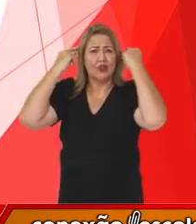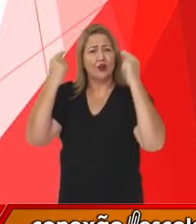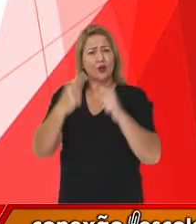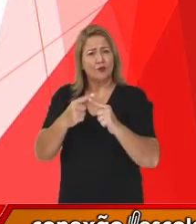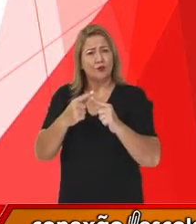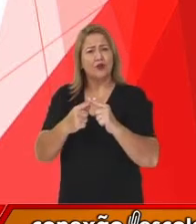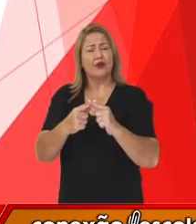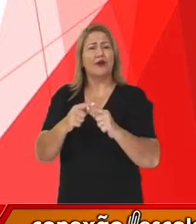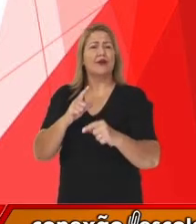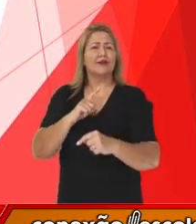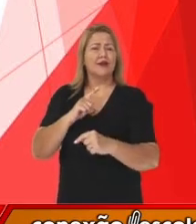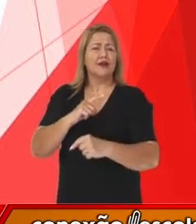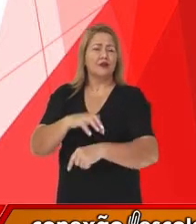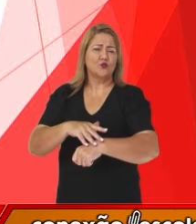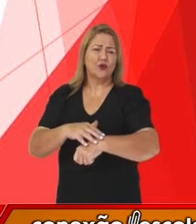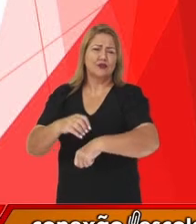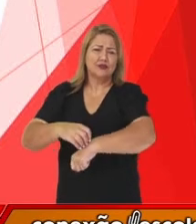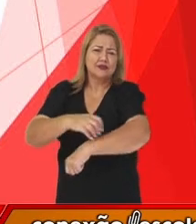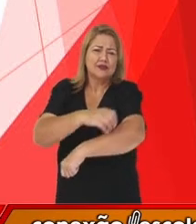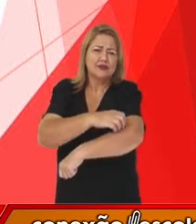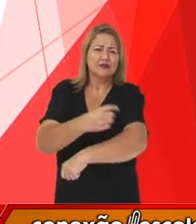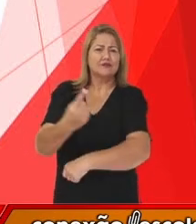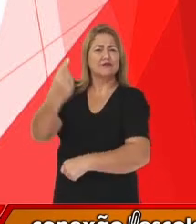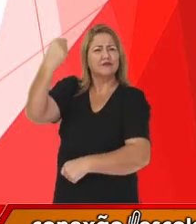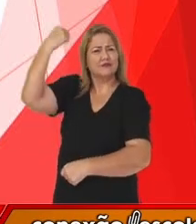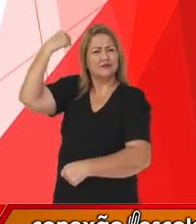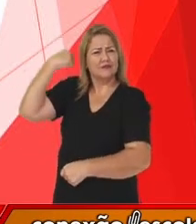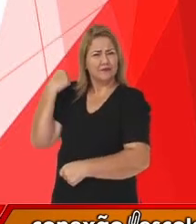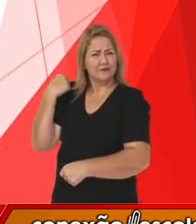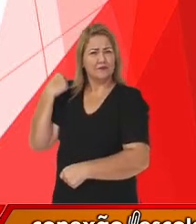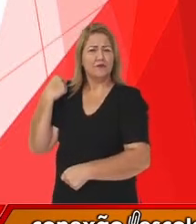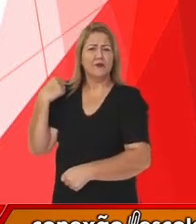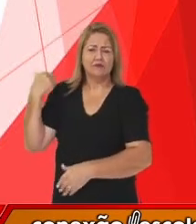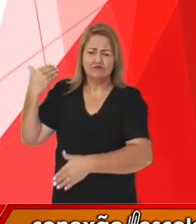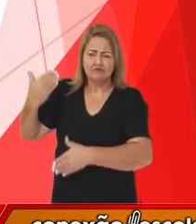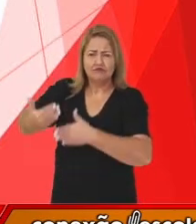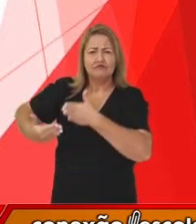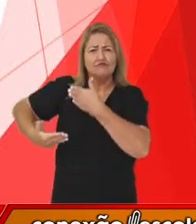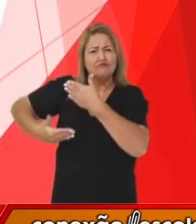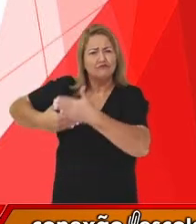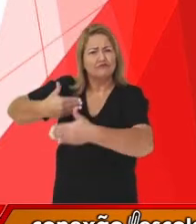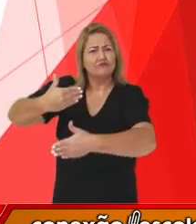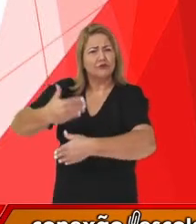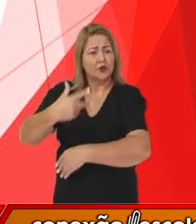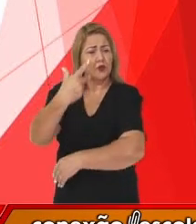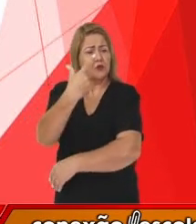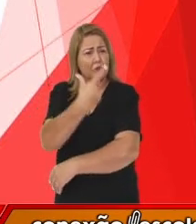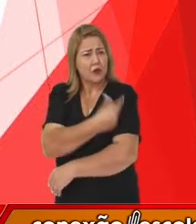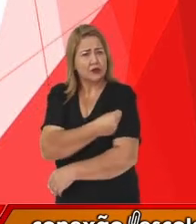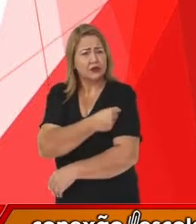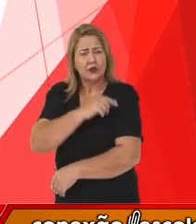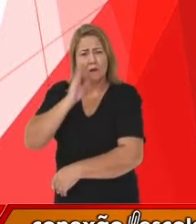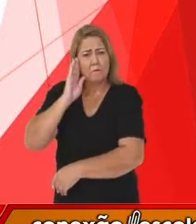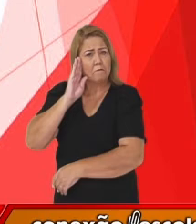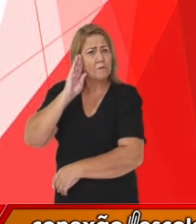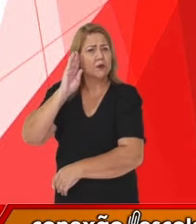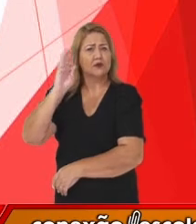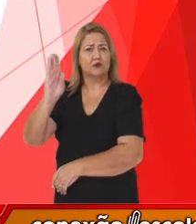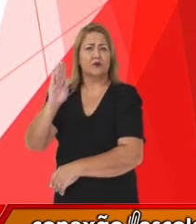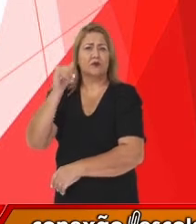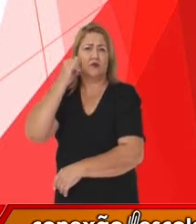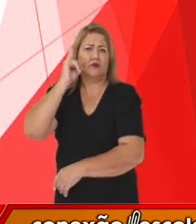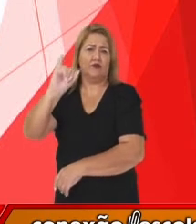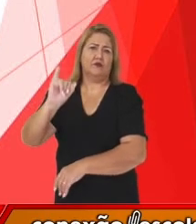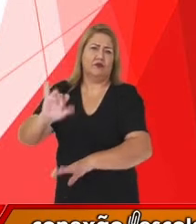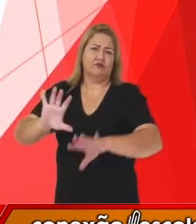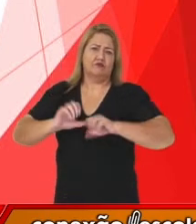à varíola. Então, desde então, a vacina tem sido uma das principais formas de prevenção de doenças.